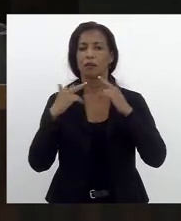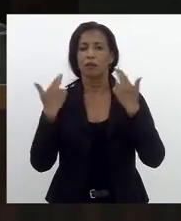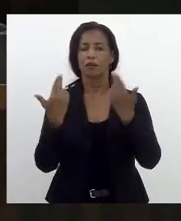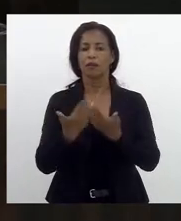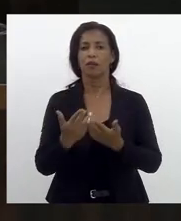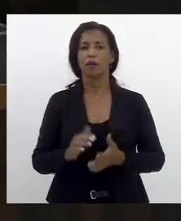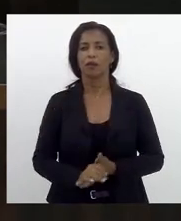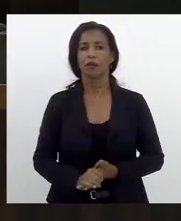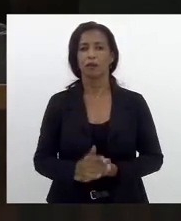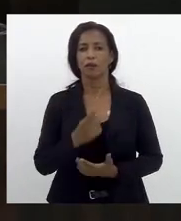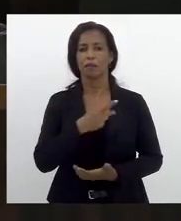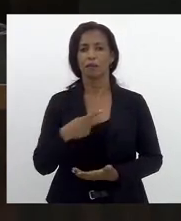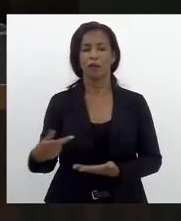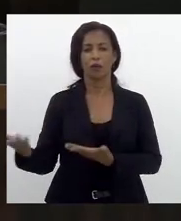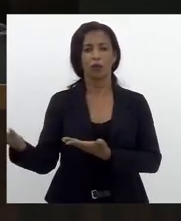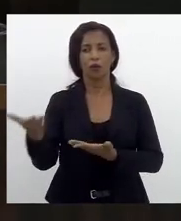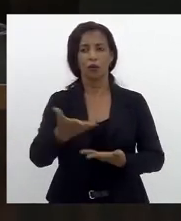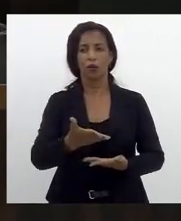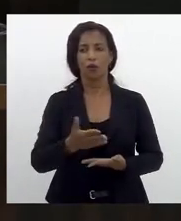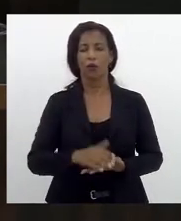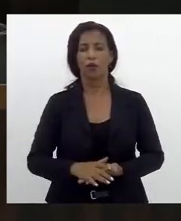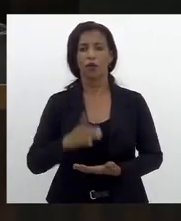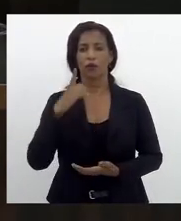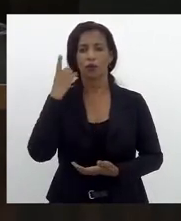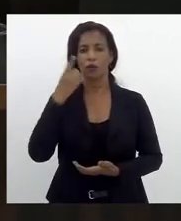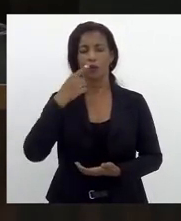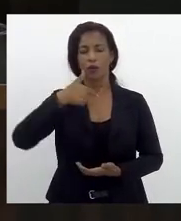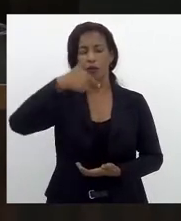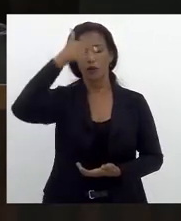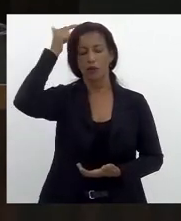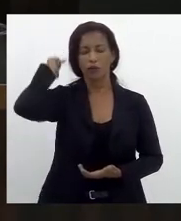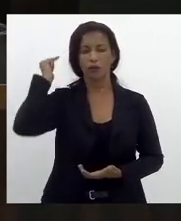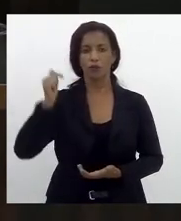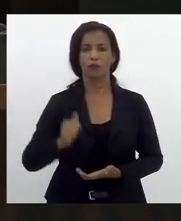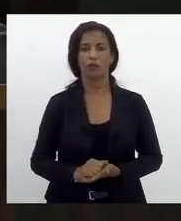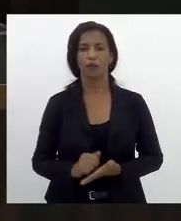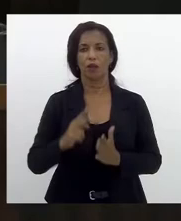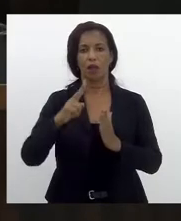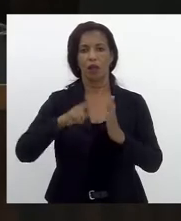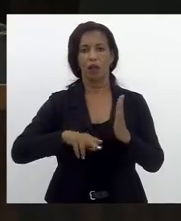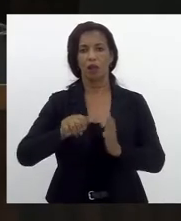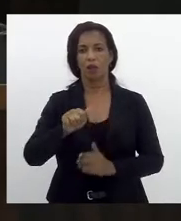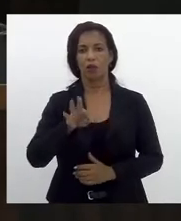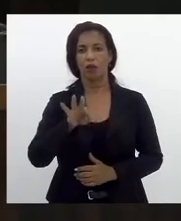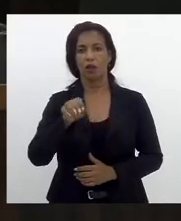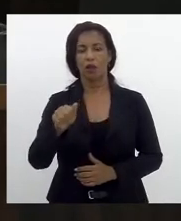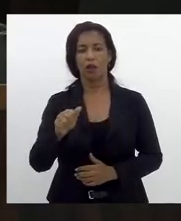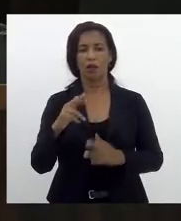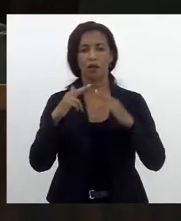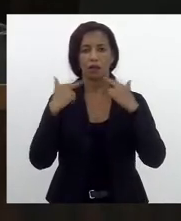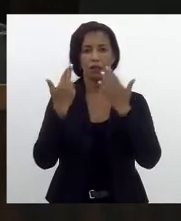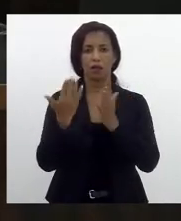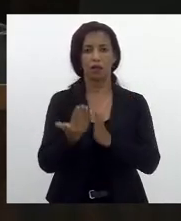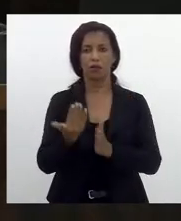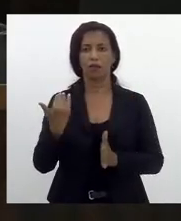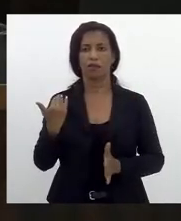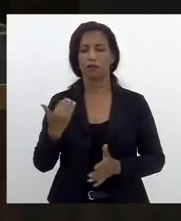sessão. A presidência convida o nobre deputado Luiz Paulo para fazer a leitura da ata da sessão